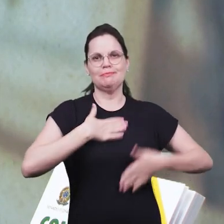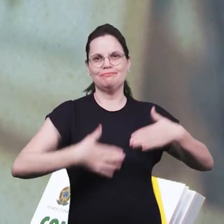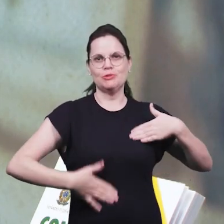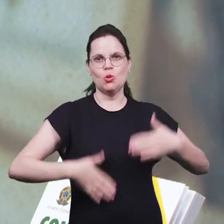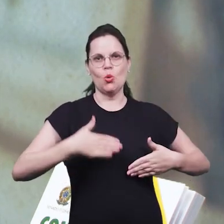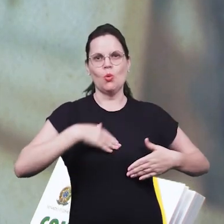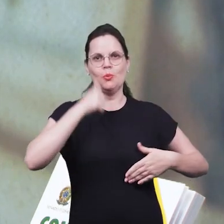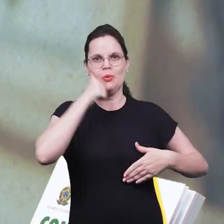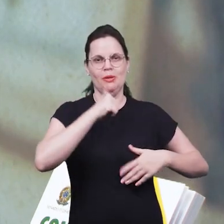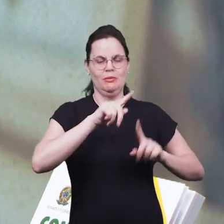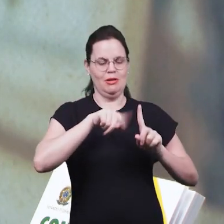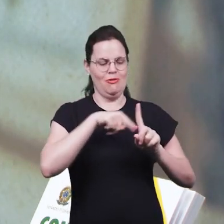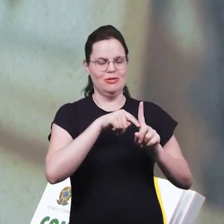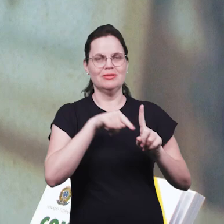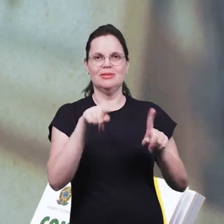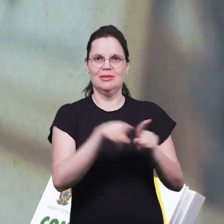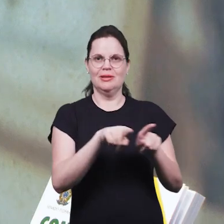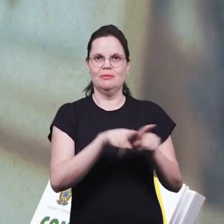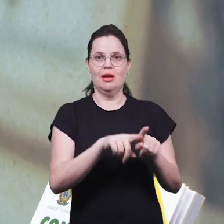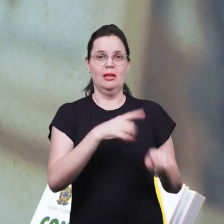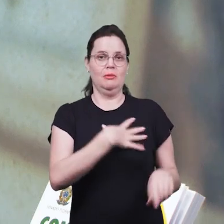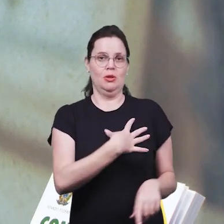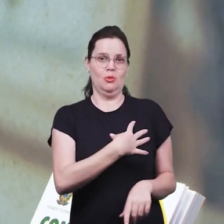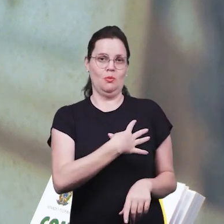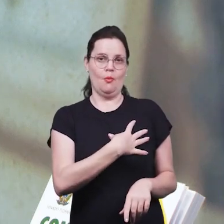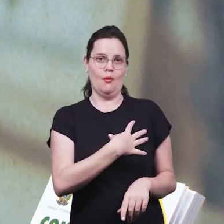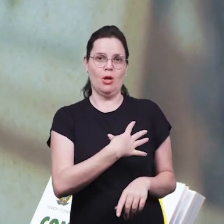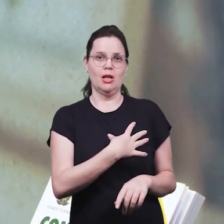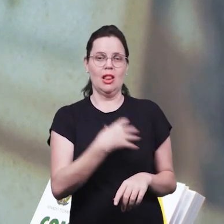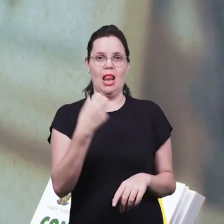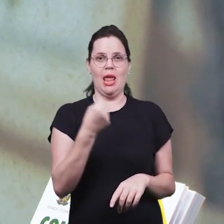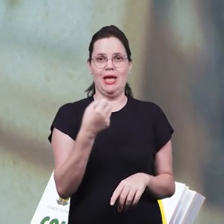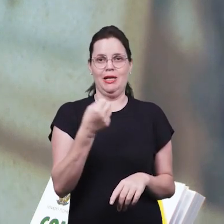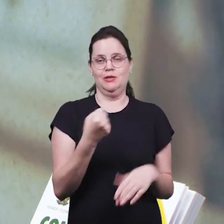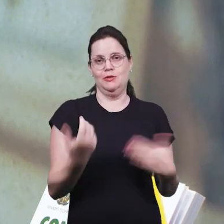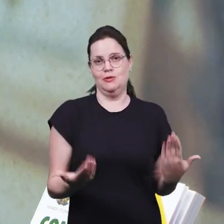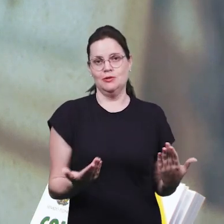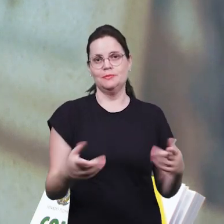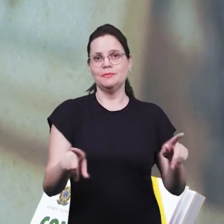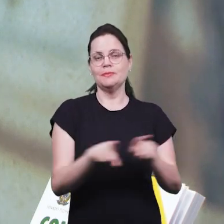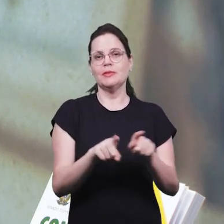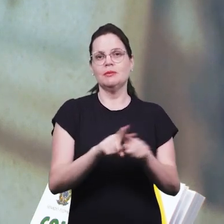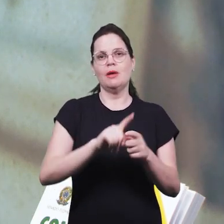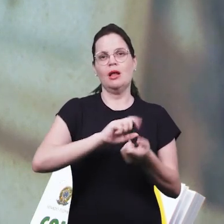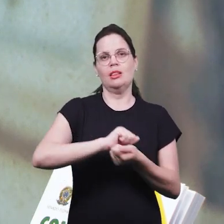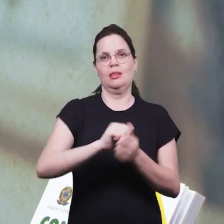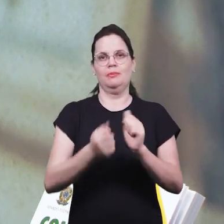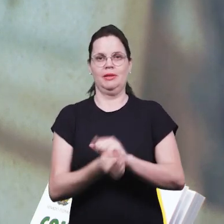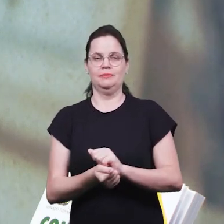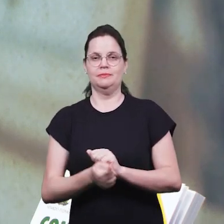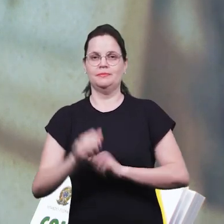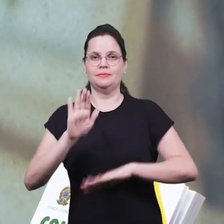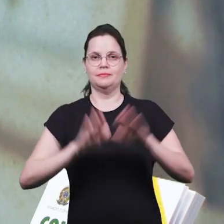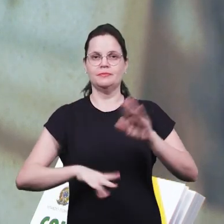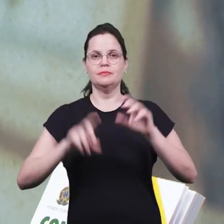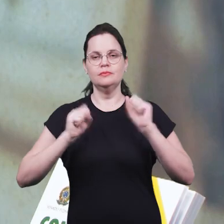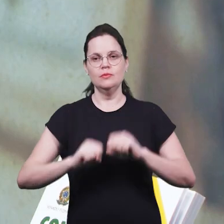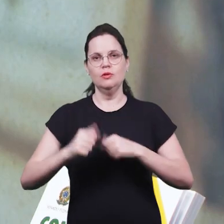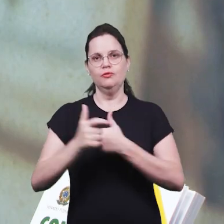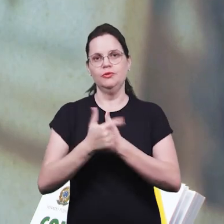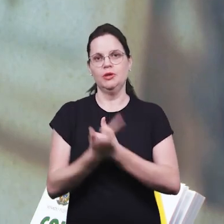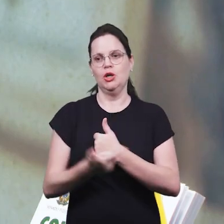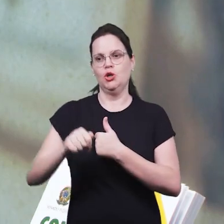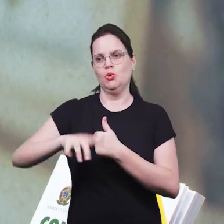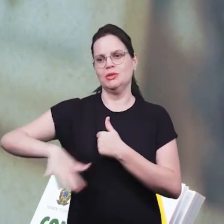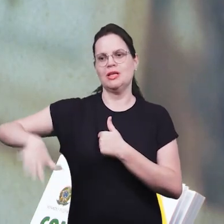também na geração do leite materno. E em outros casos, a adaptação. Às vezes ela pode exercer a função e cargo dela, só